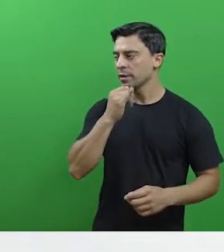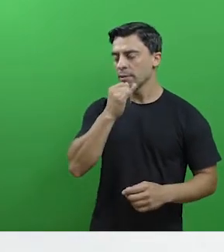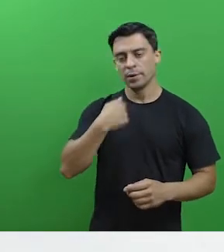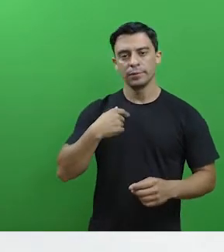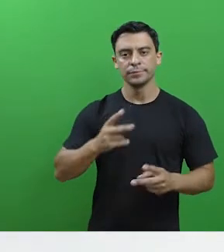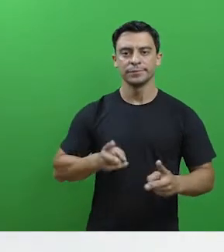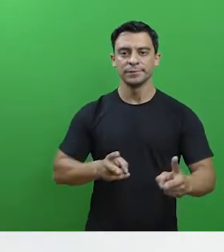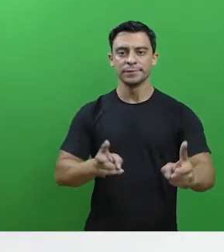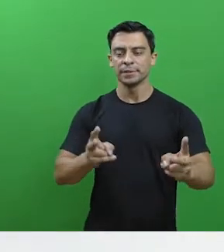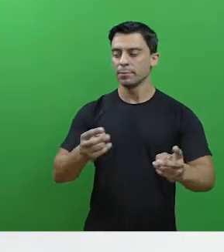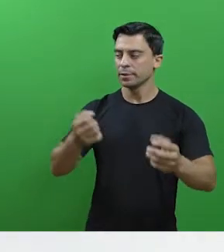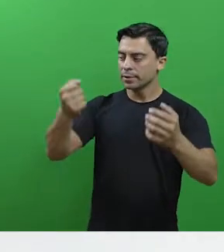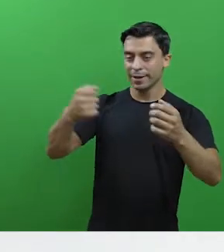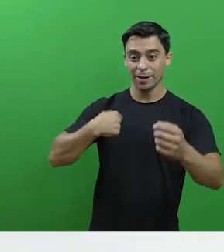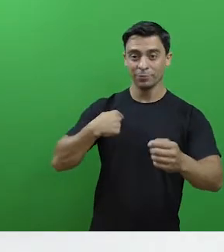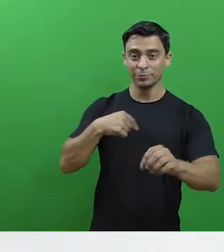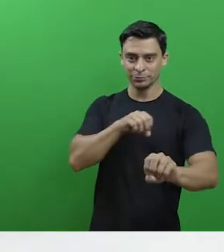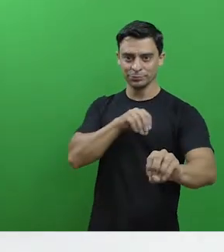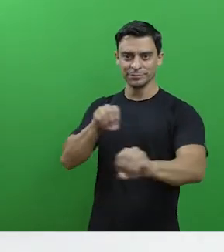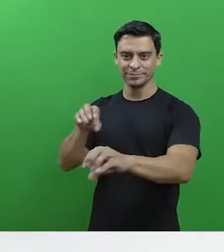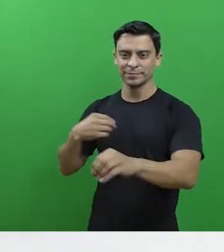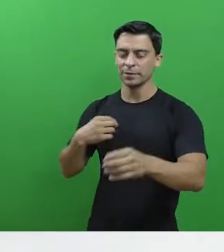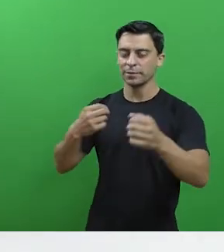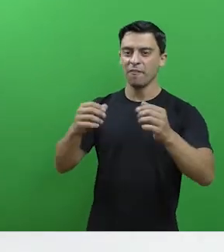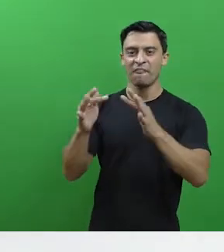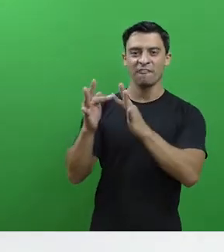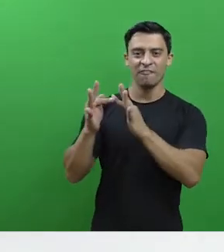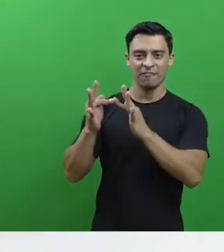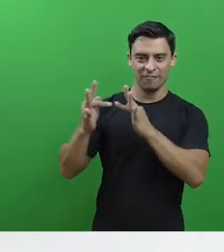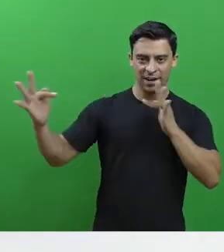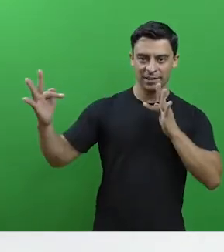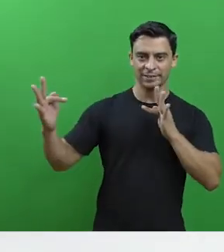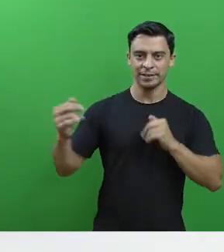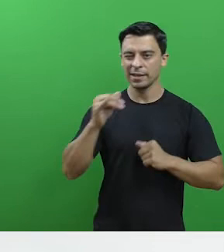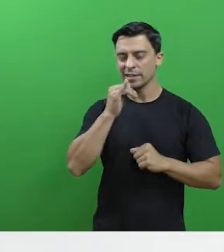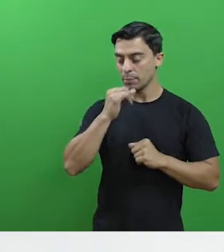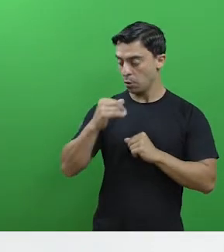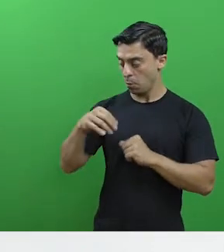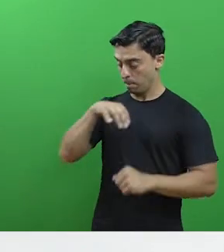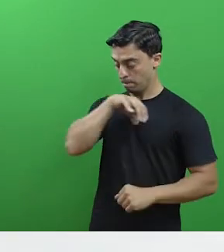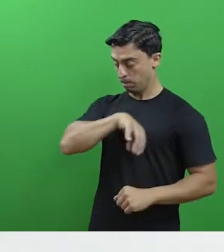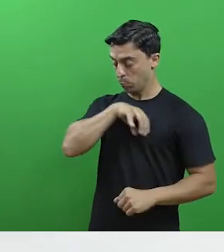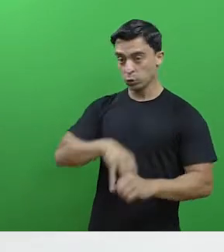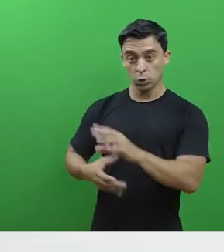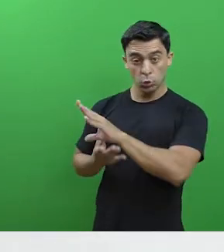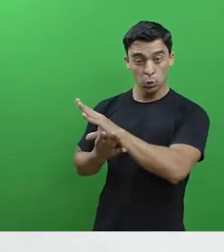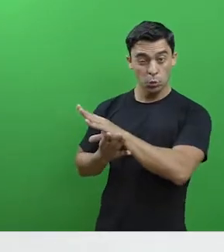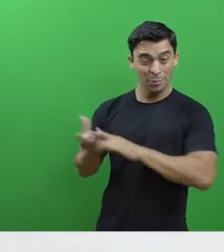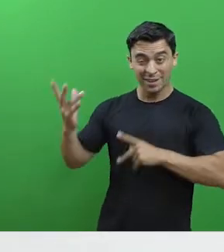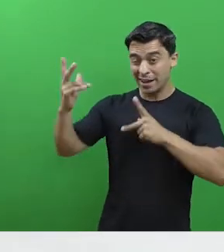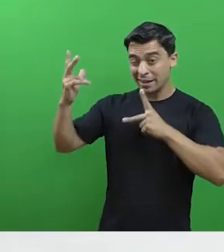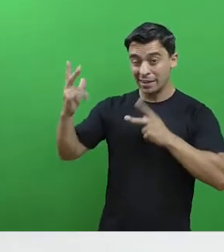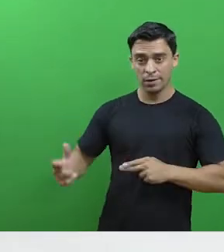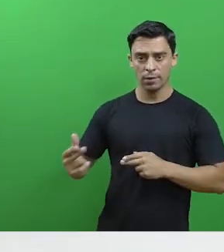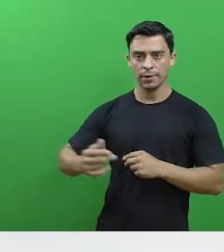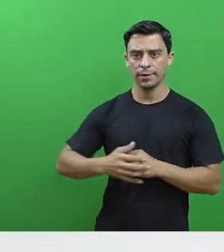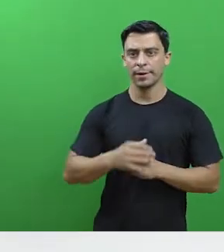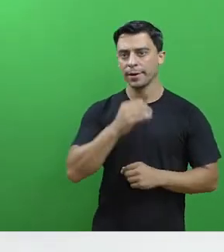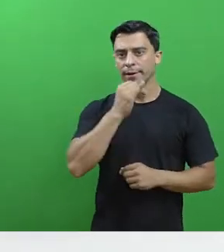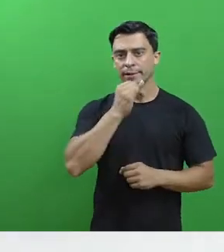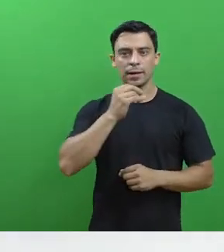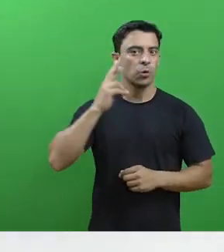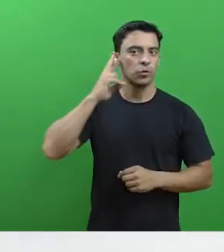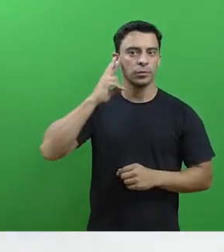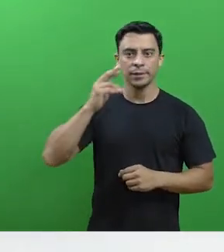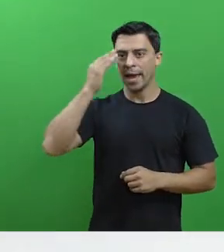de uma frase assim que, se fizer na mesma estrutura do português, o surdo não vai conseguir compreender. E também para o público saber como é